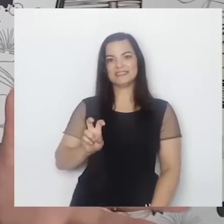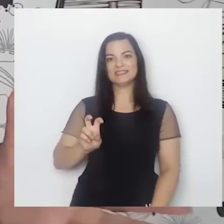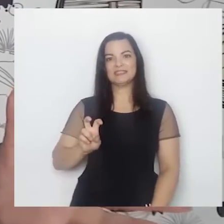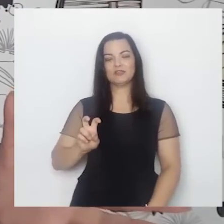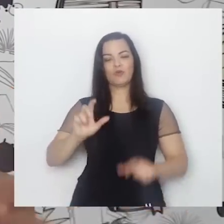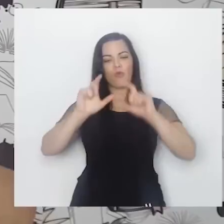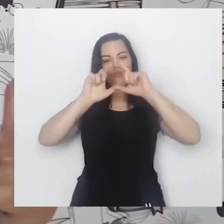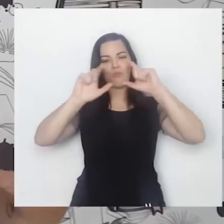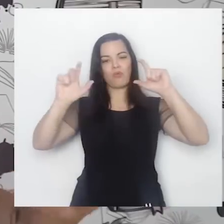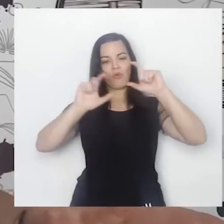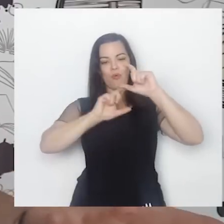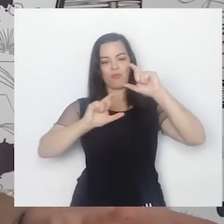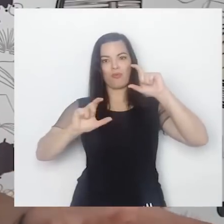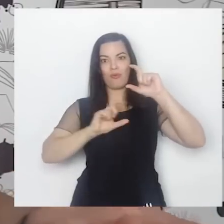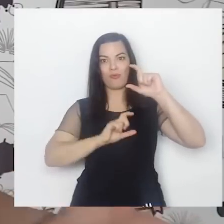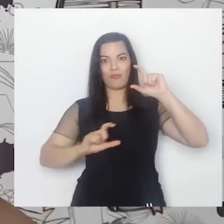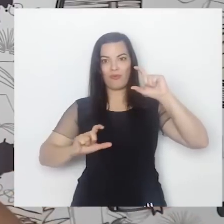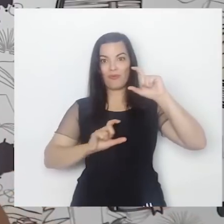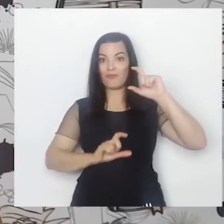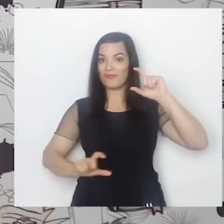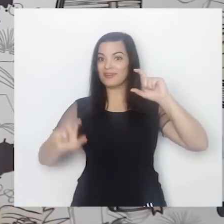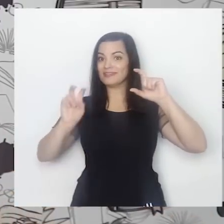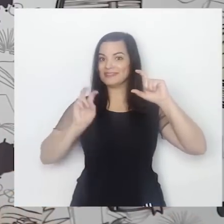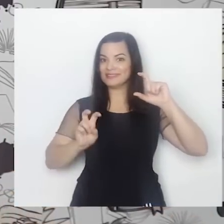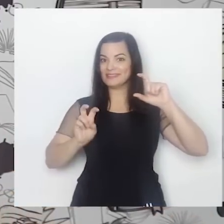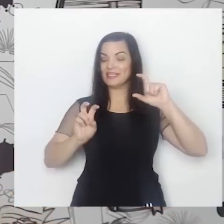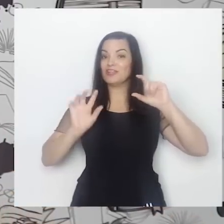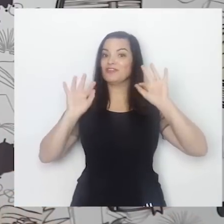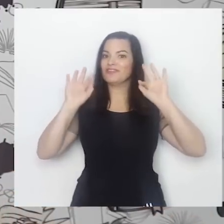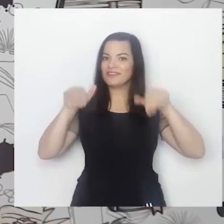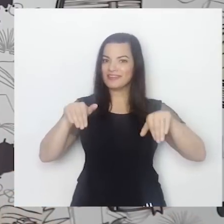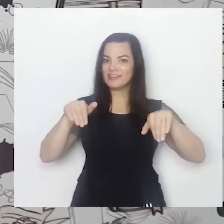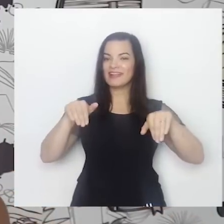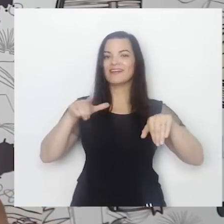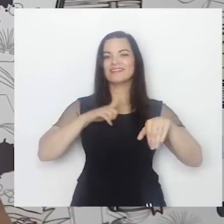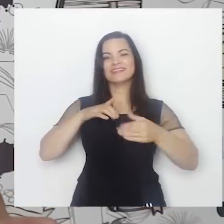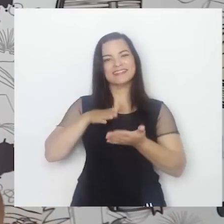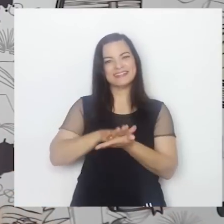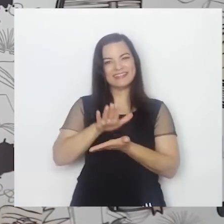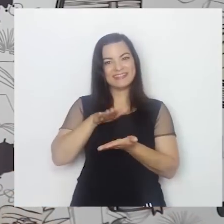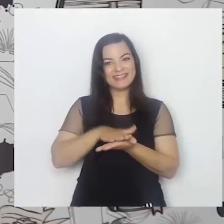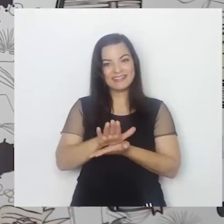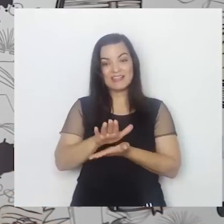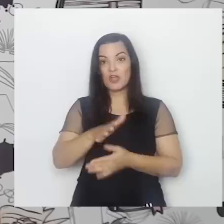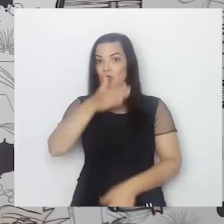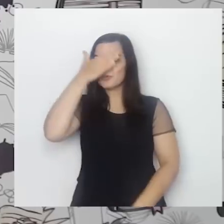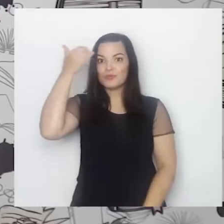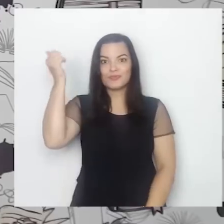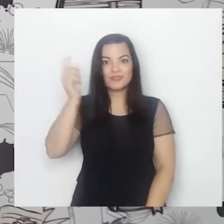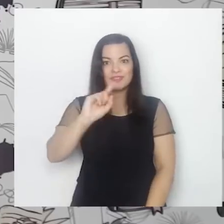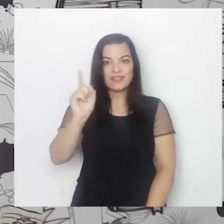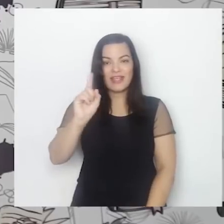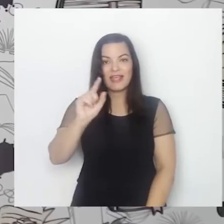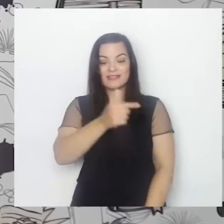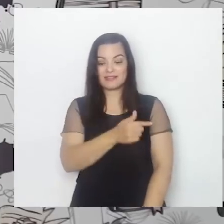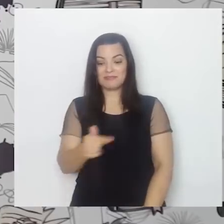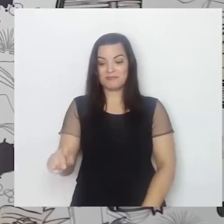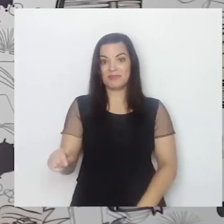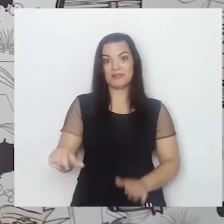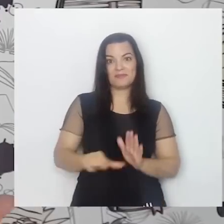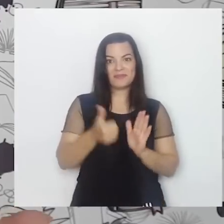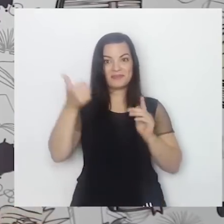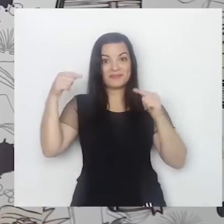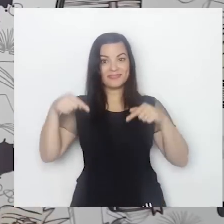super pedaços e no final teremos a nossa publicação. Então não se esqueçam que nessa primeira